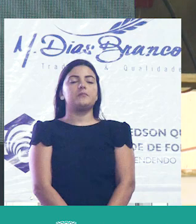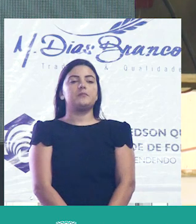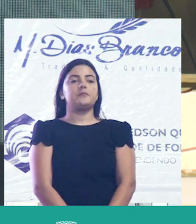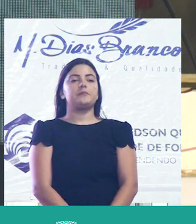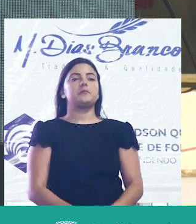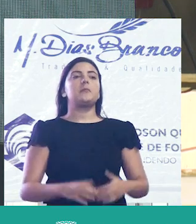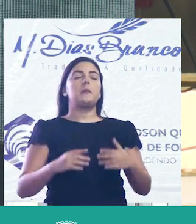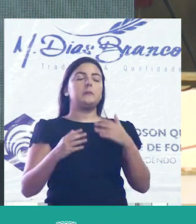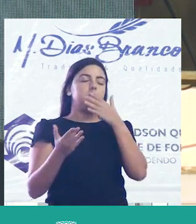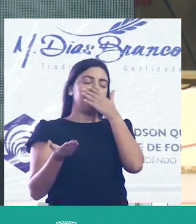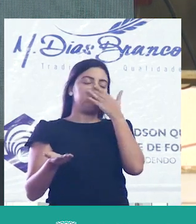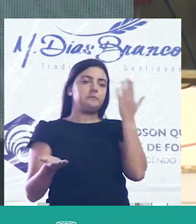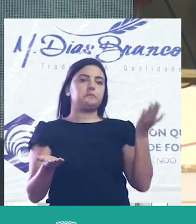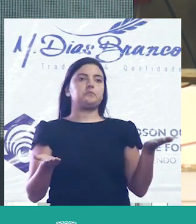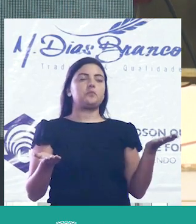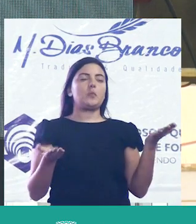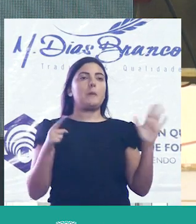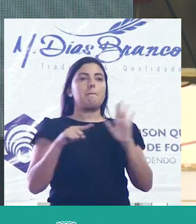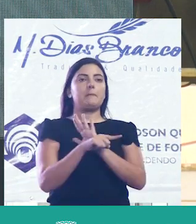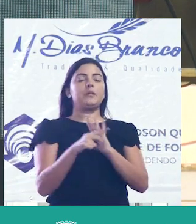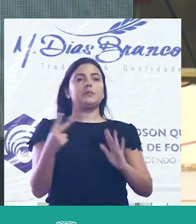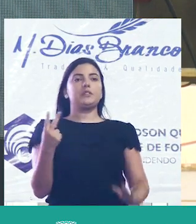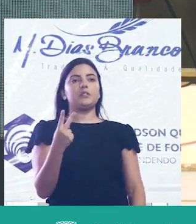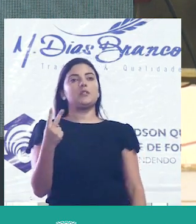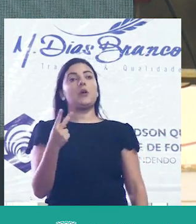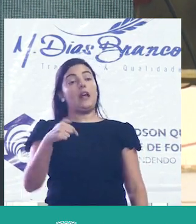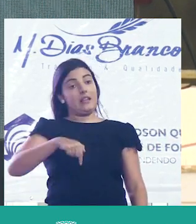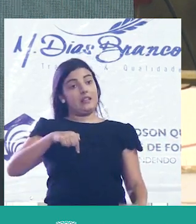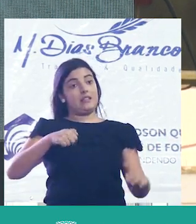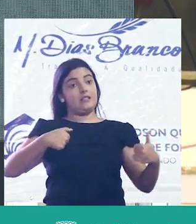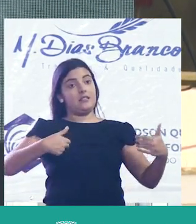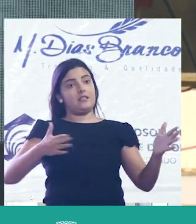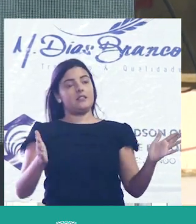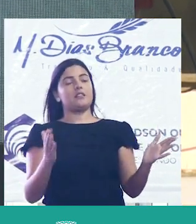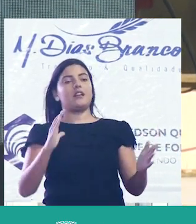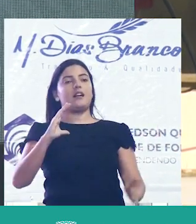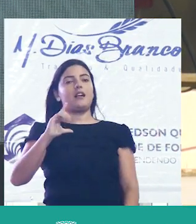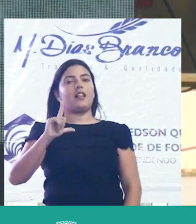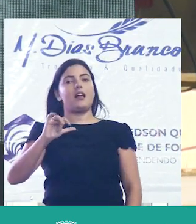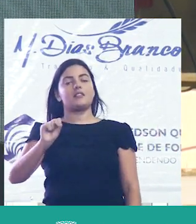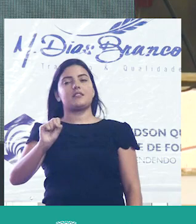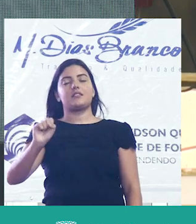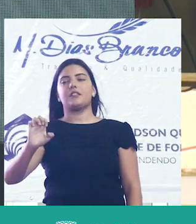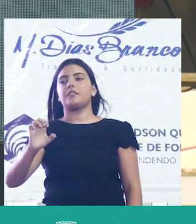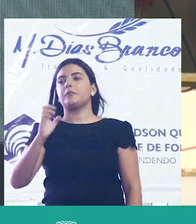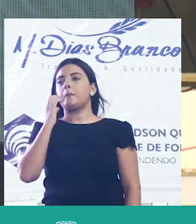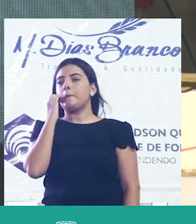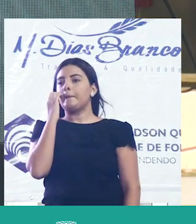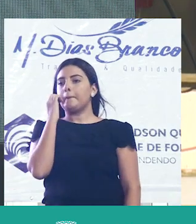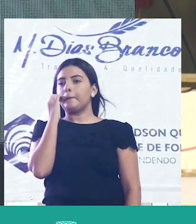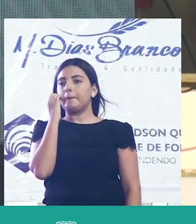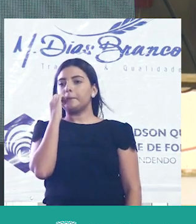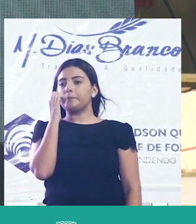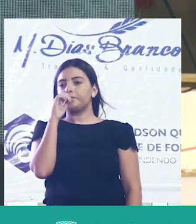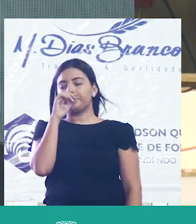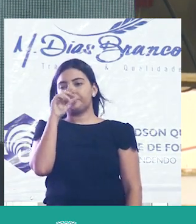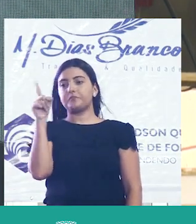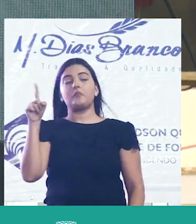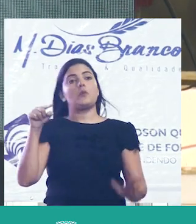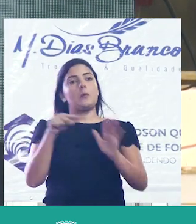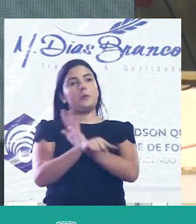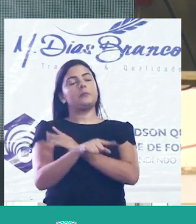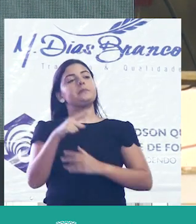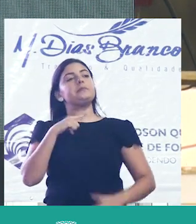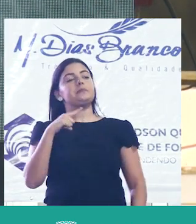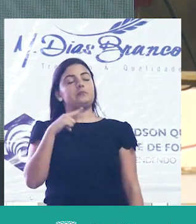Próxima questão é a questão 2, de classe. Vai lá no exercício de classe. E nessa questão, pessoal, você